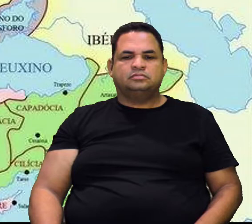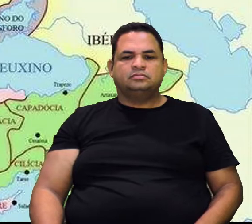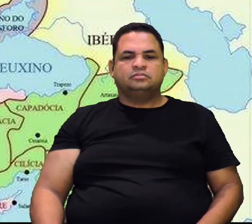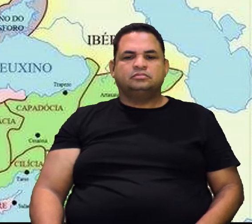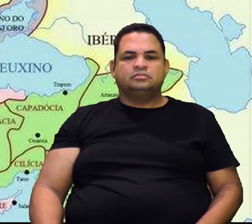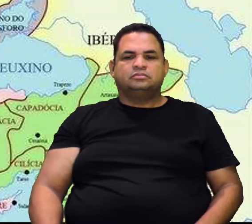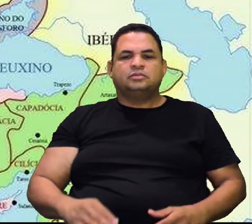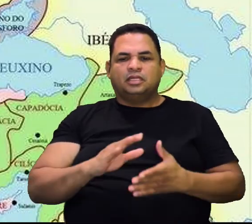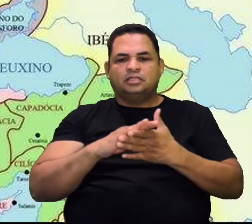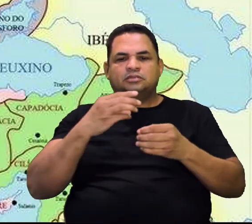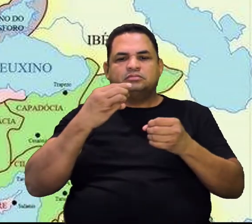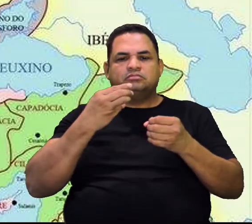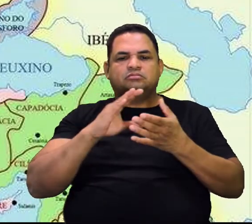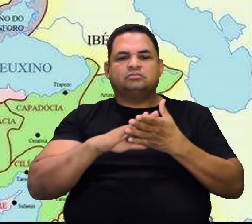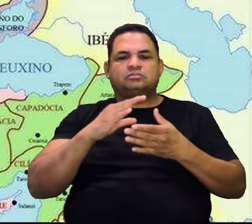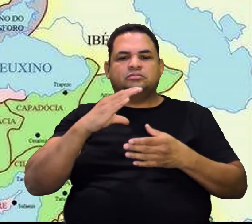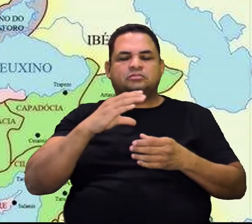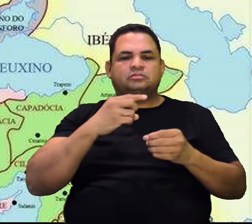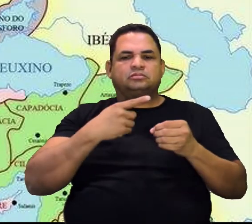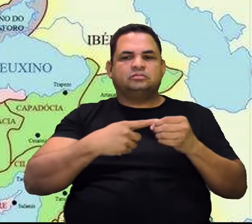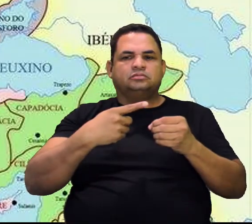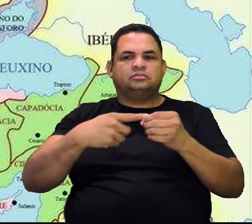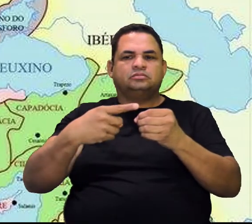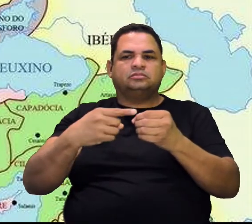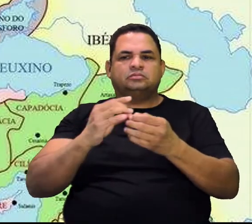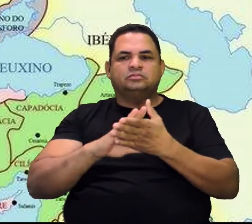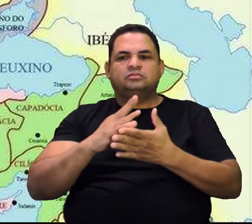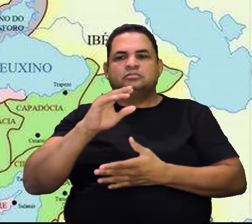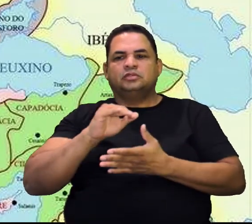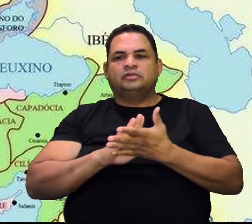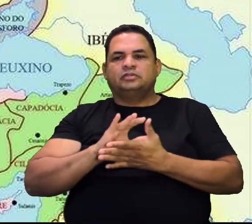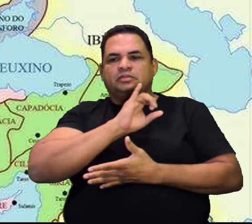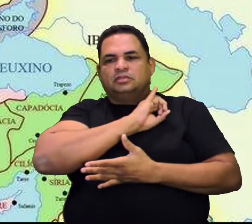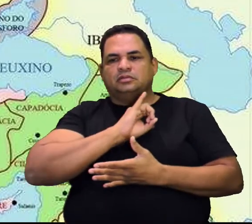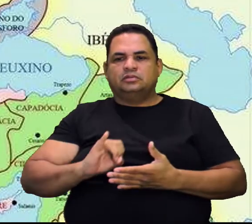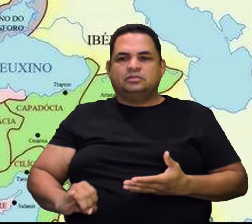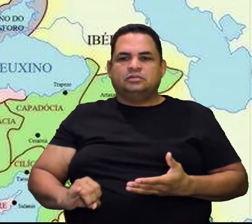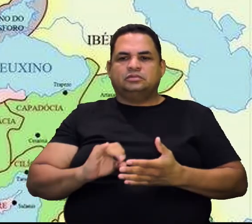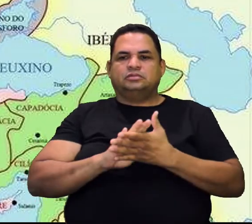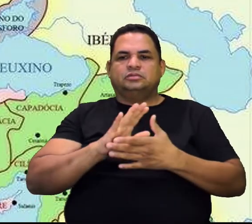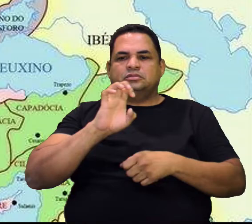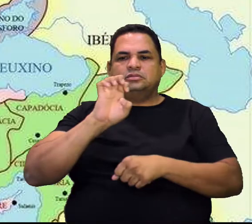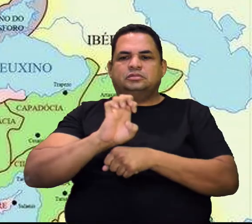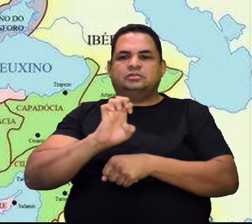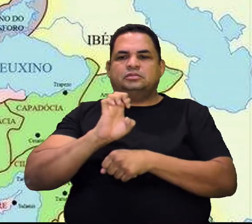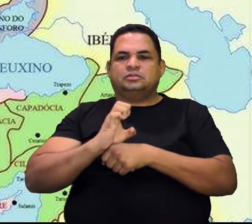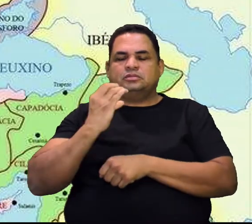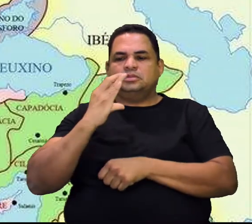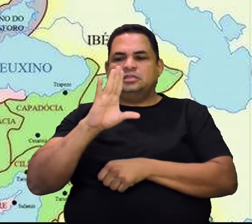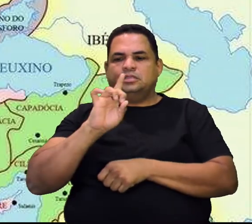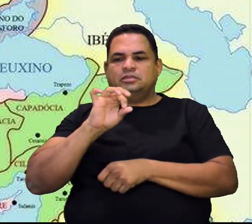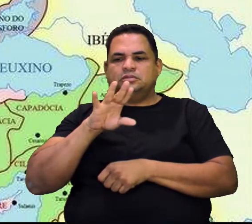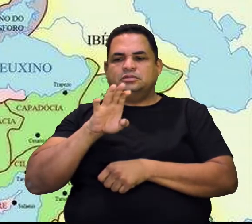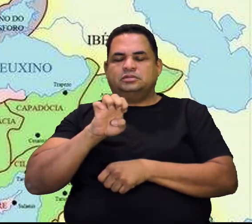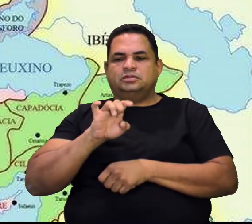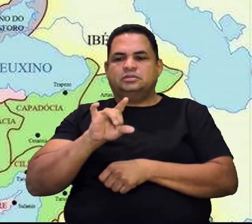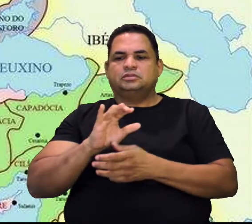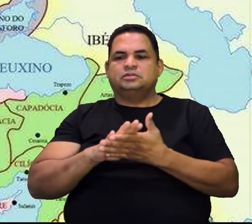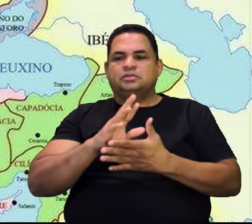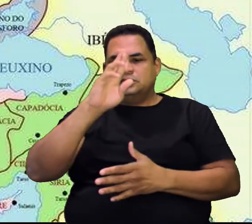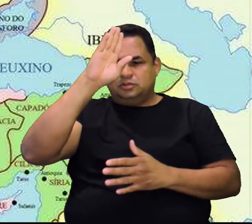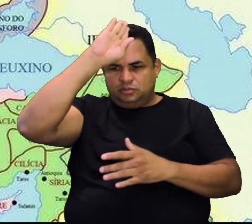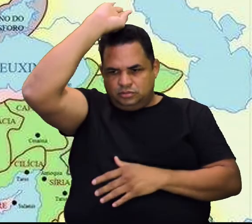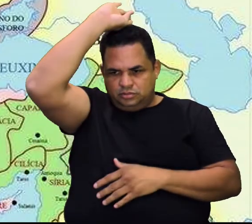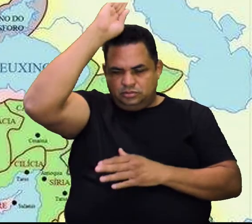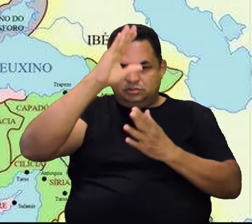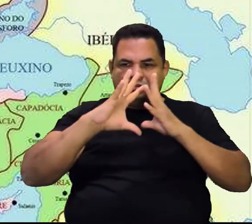as províncias senatoriais, as províncias imperiais e os estados clientes de Roma, aí,